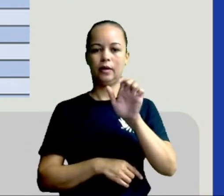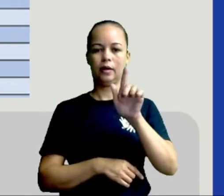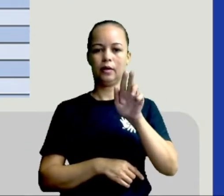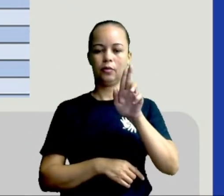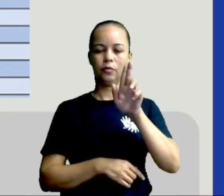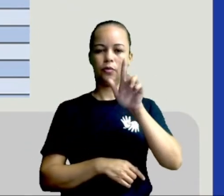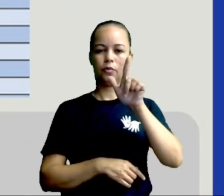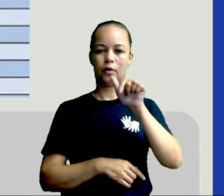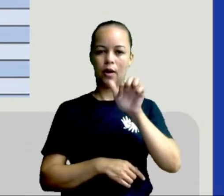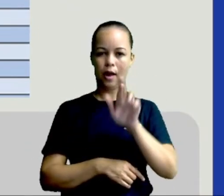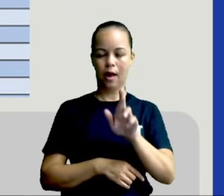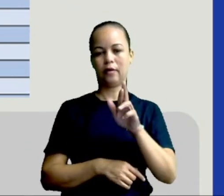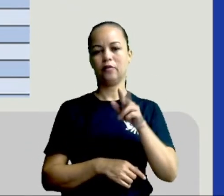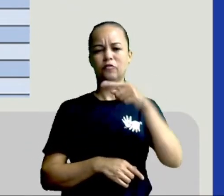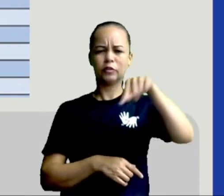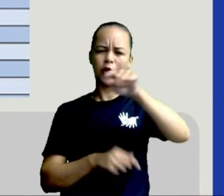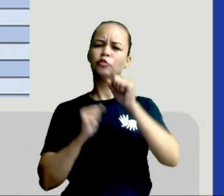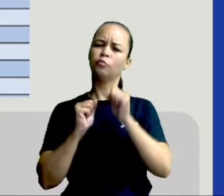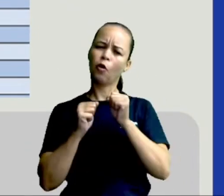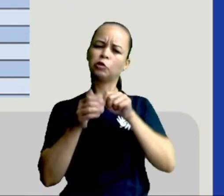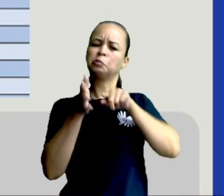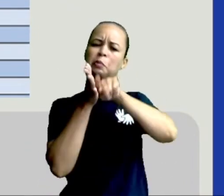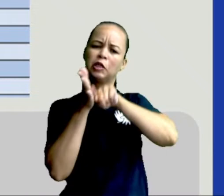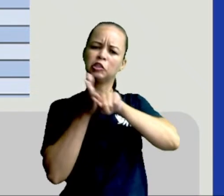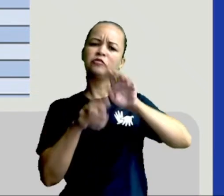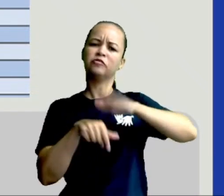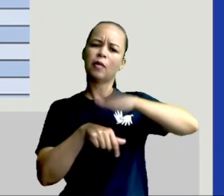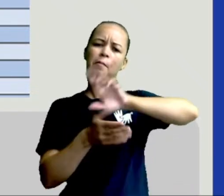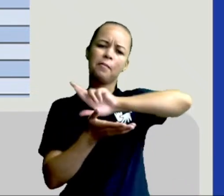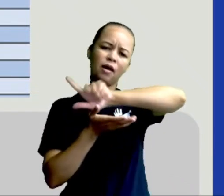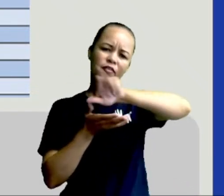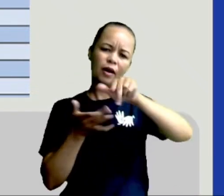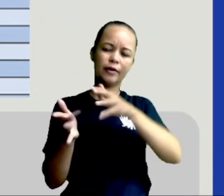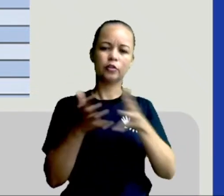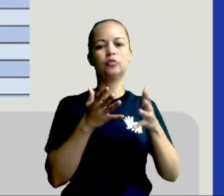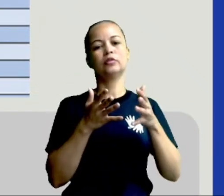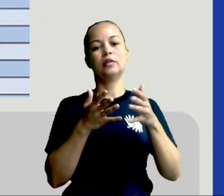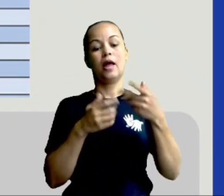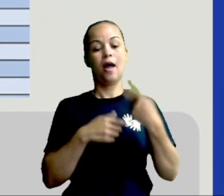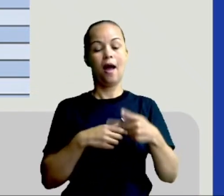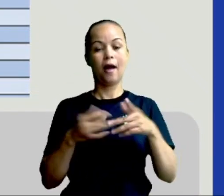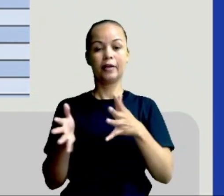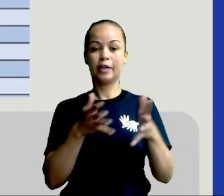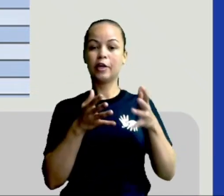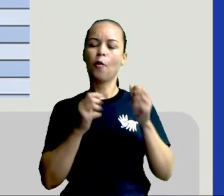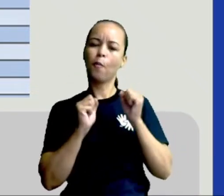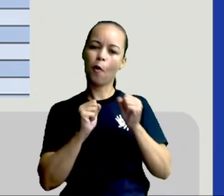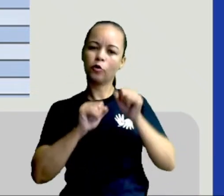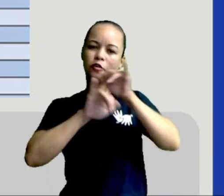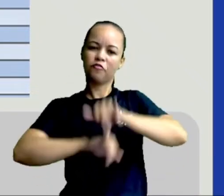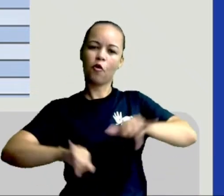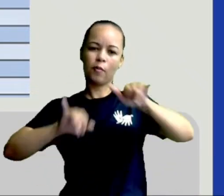outros. Pelo meu tempo, eu só posso mostrar aqui algumas informações, dar uns spoilerzinhos sobre o assunto.